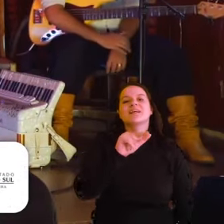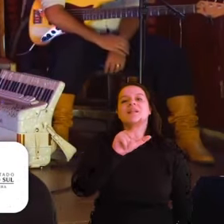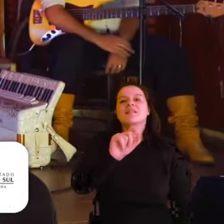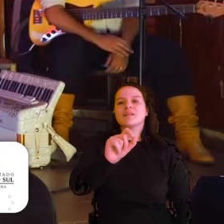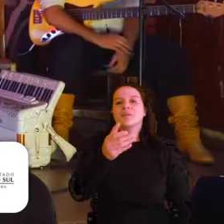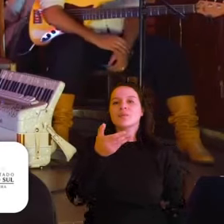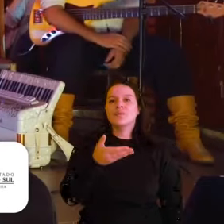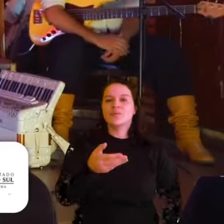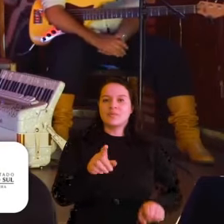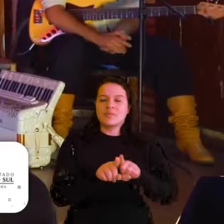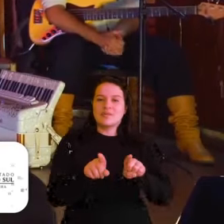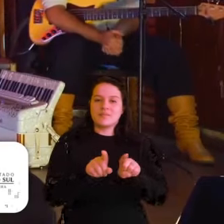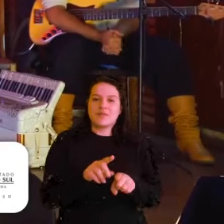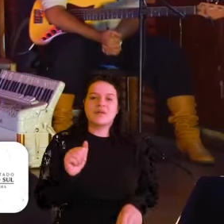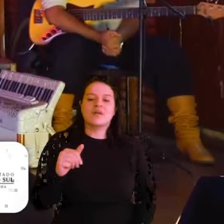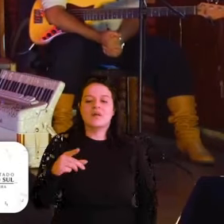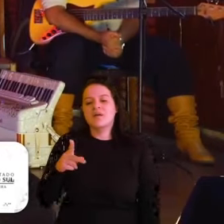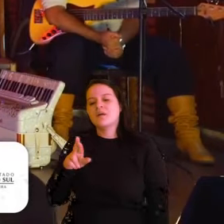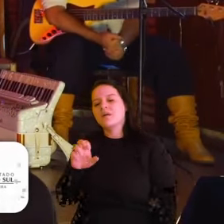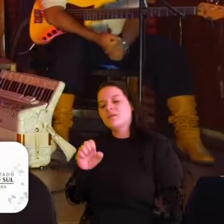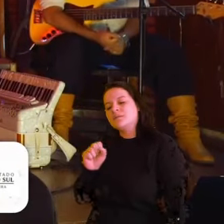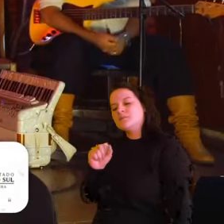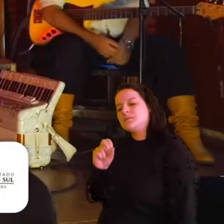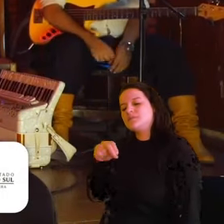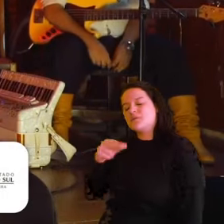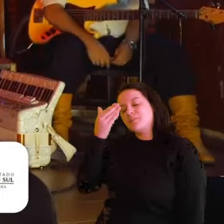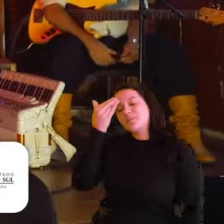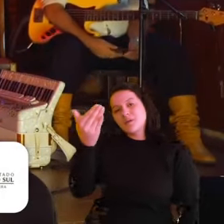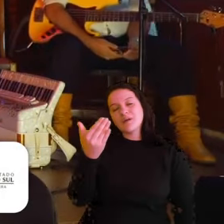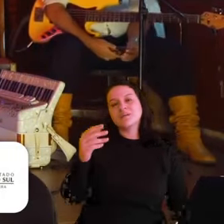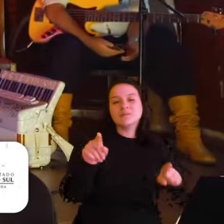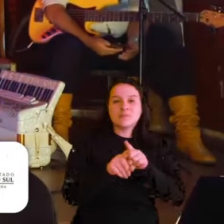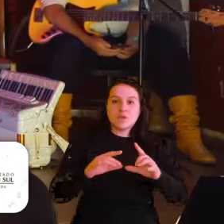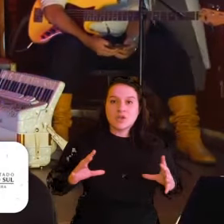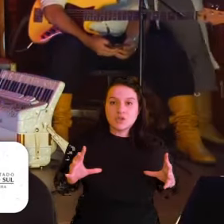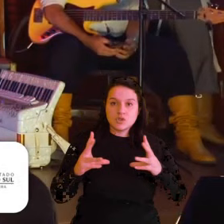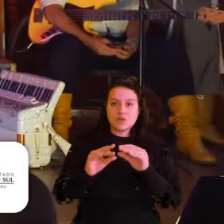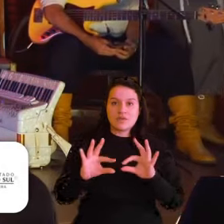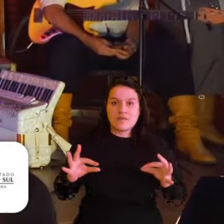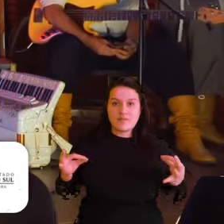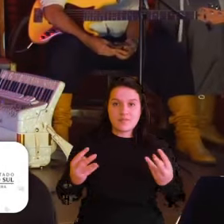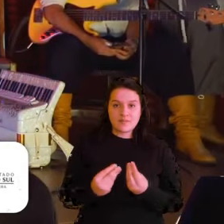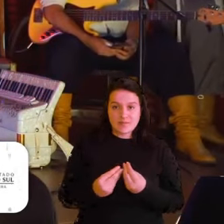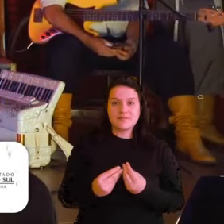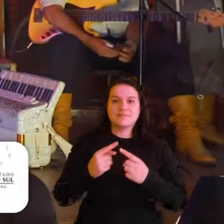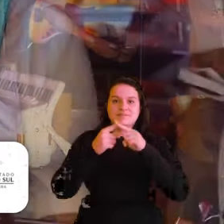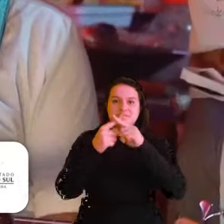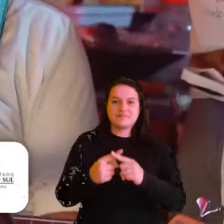E o Danilo, o seu Danilo. Danilo. Aí. Anderson, obrigado, nosso muito obrigado. E é claro, toda essa